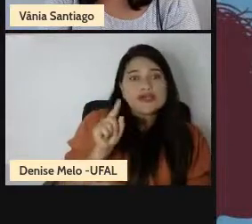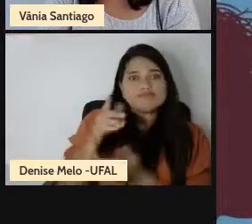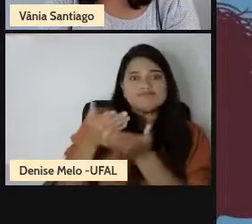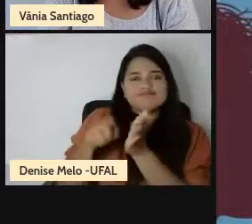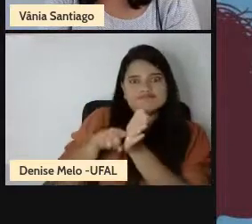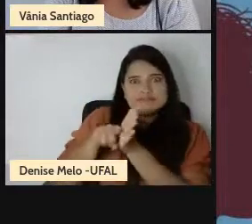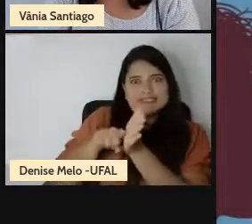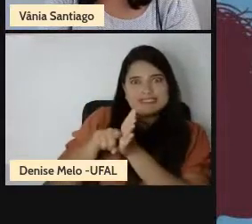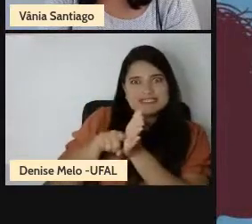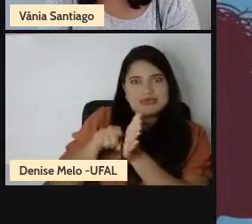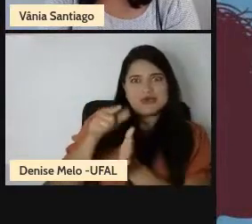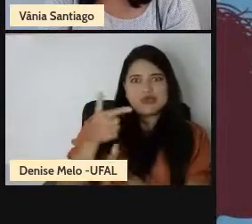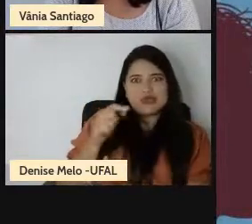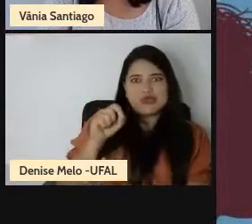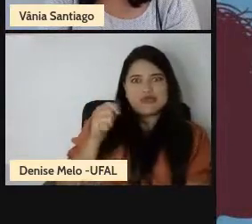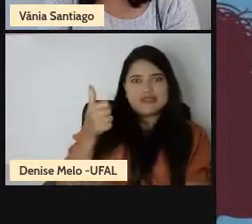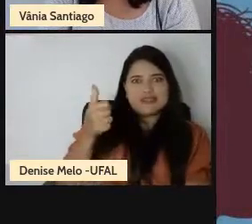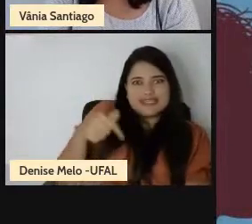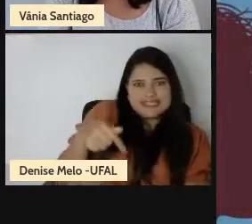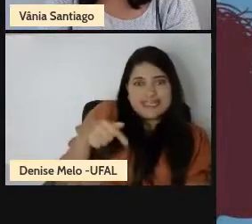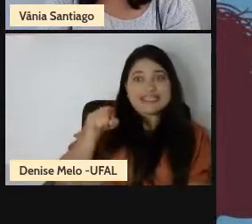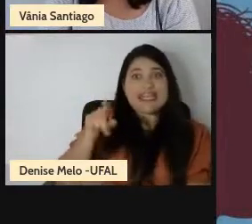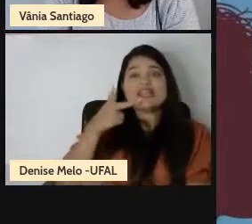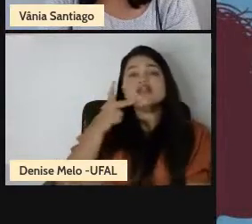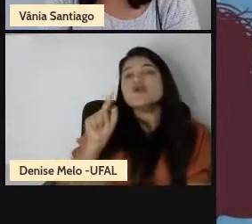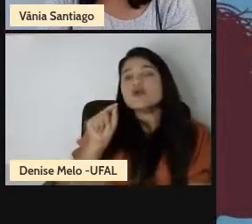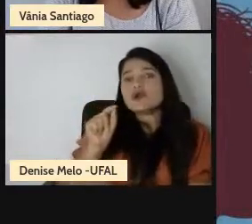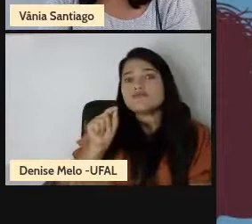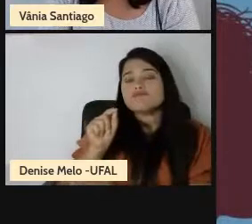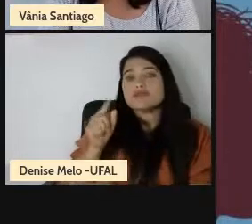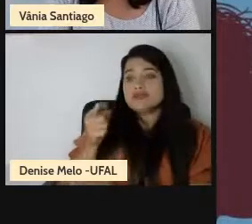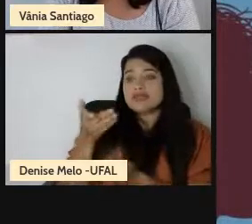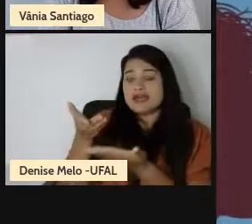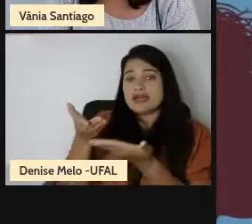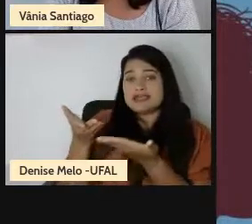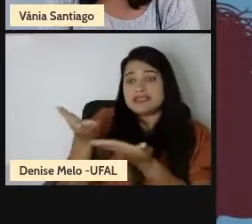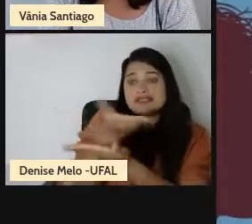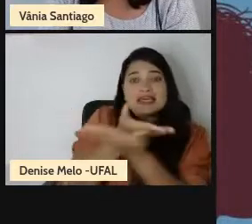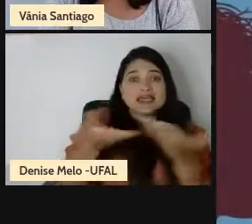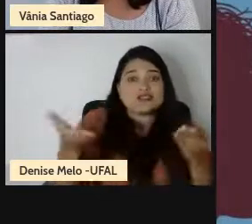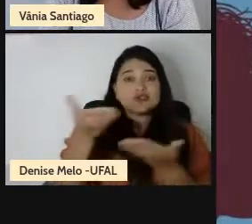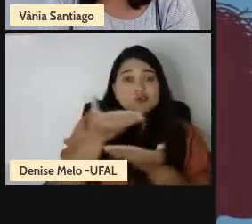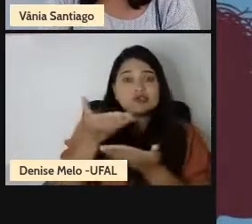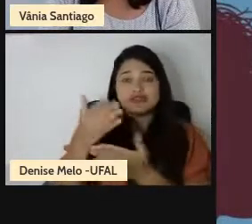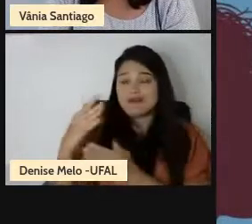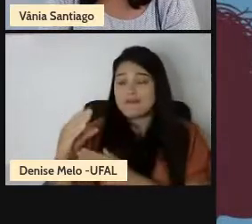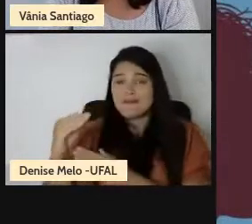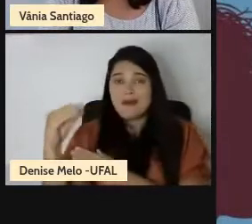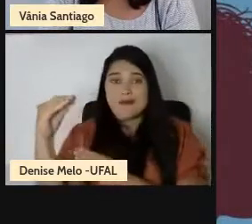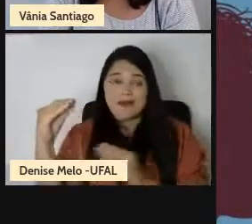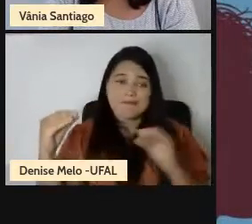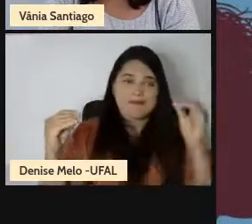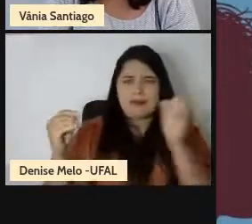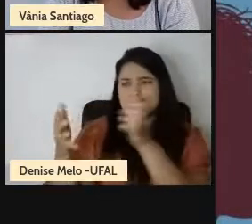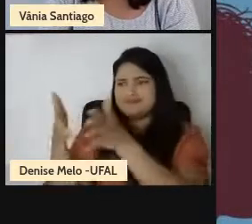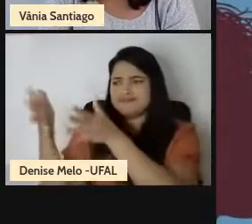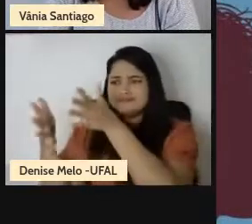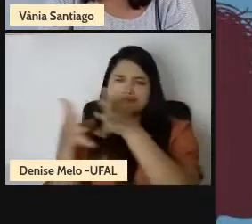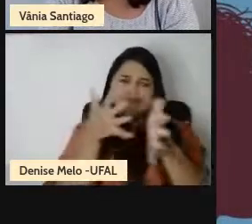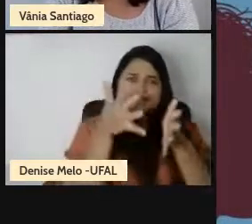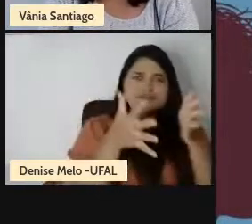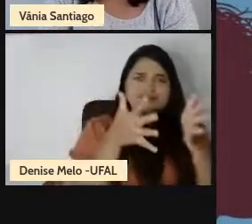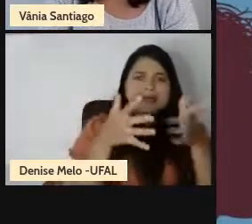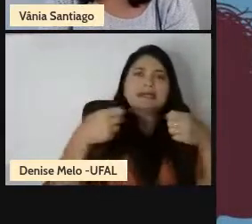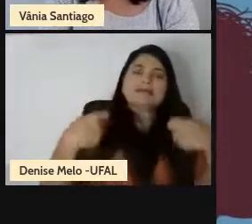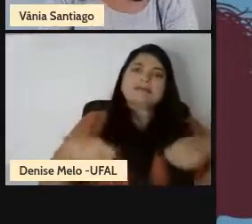que as formas de interação discursivas estão estreitamente ligadas às condições de dada situação social